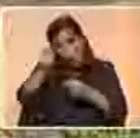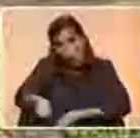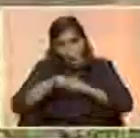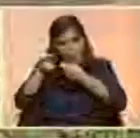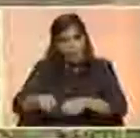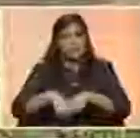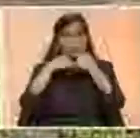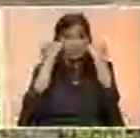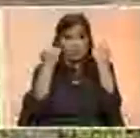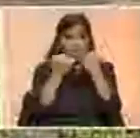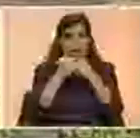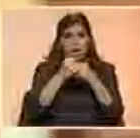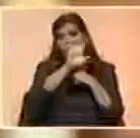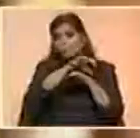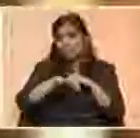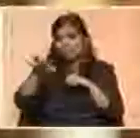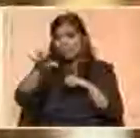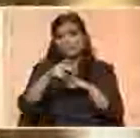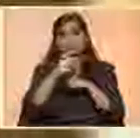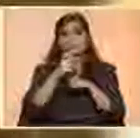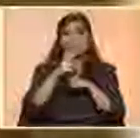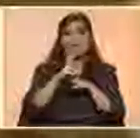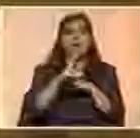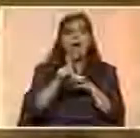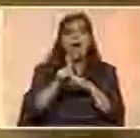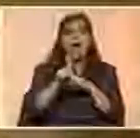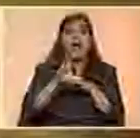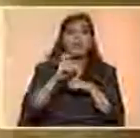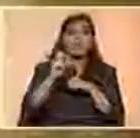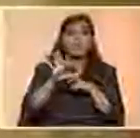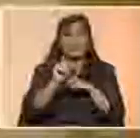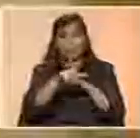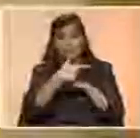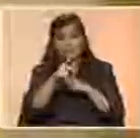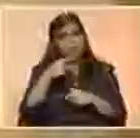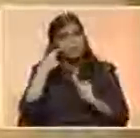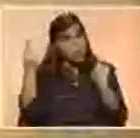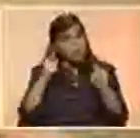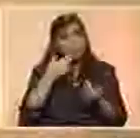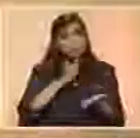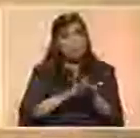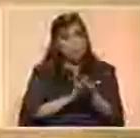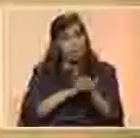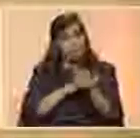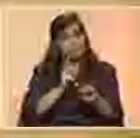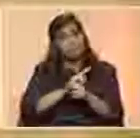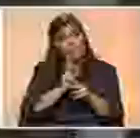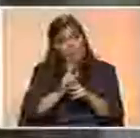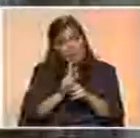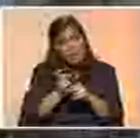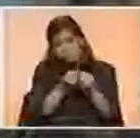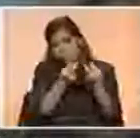em Alcochete. Mais à frente, apresentamos-lhe um restaurante vegetariano que nos mostra as opções alimentares disponíveis no mercado